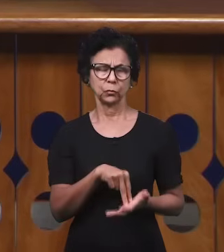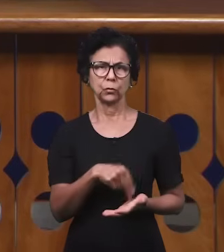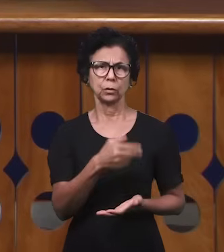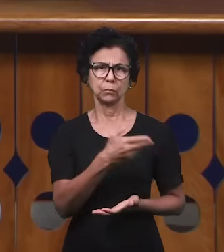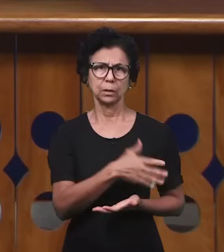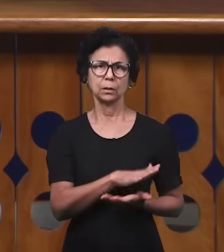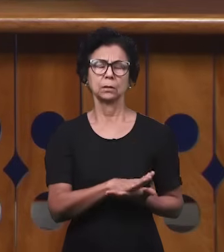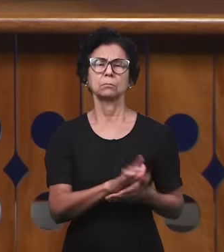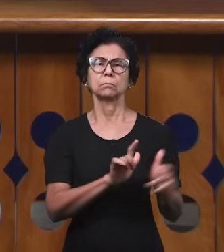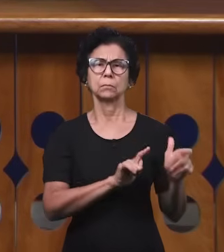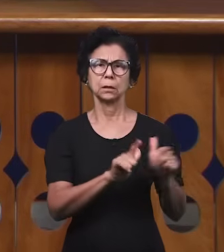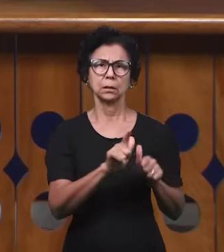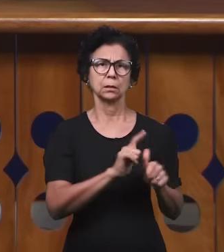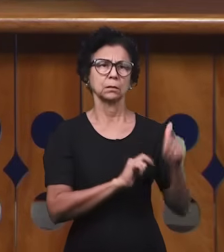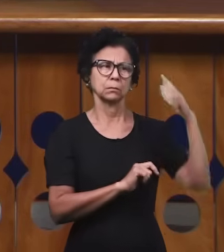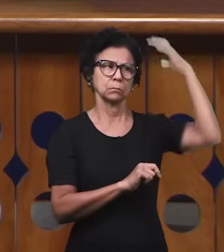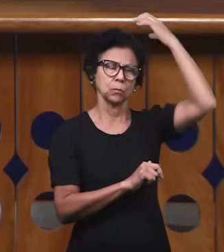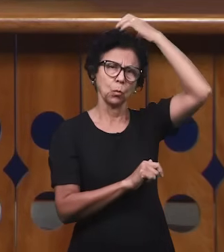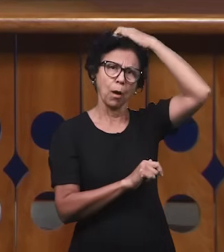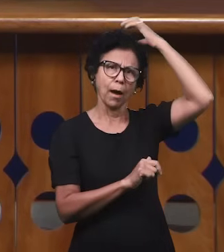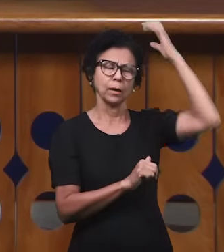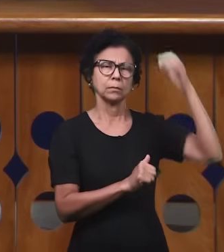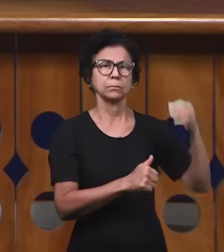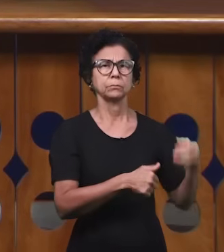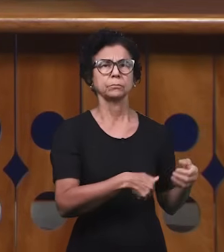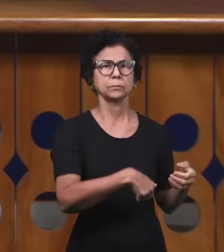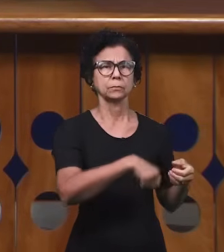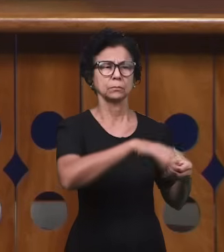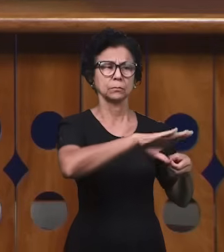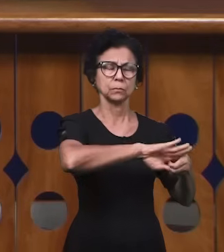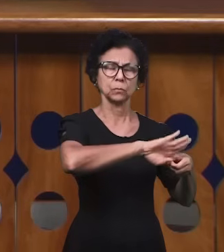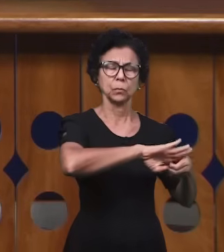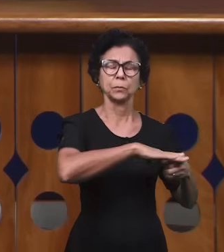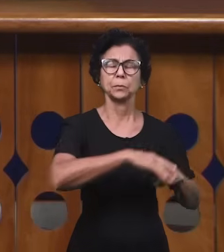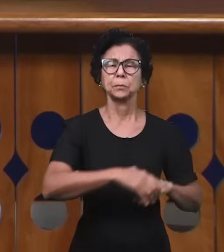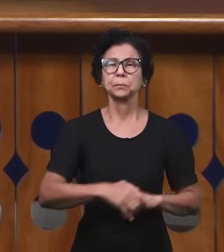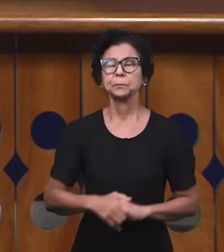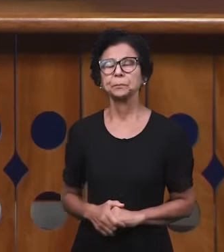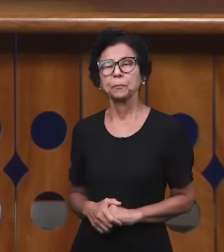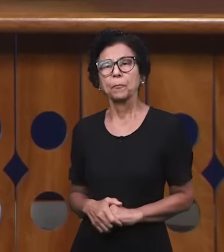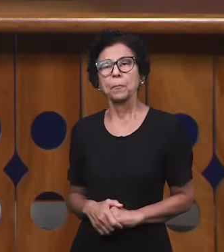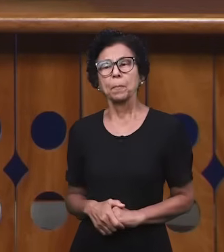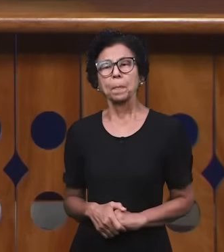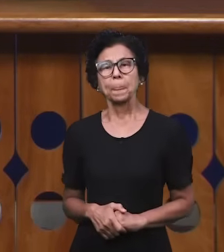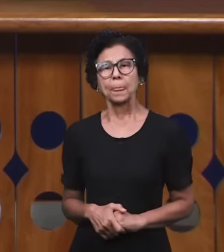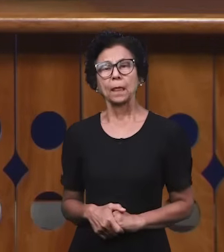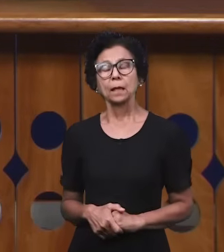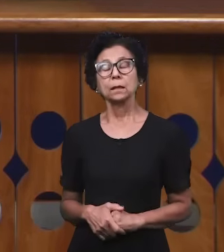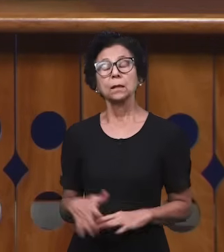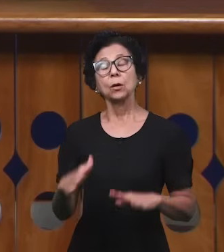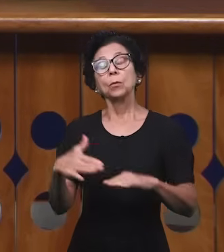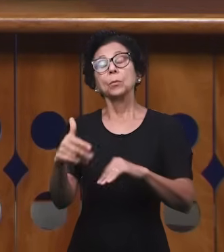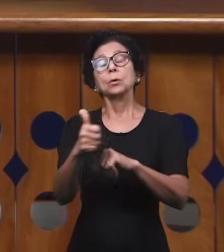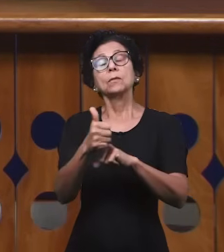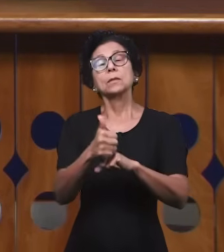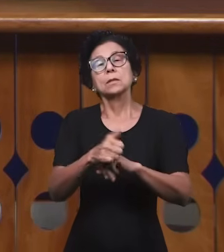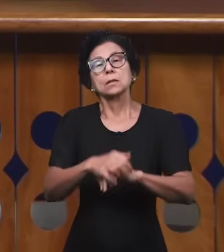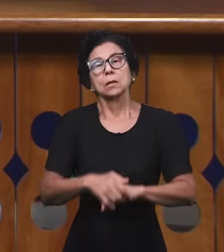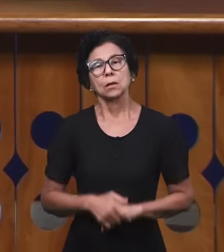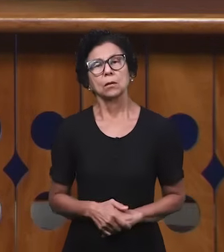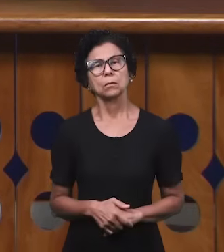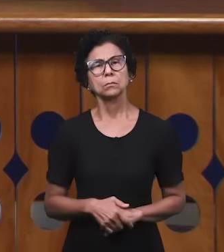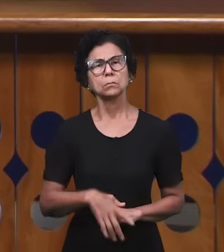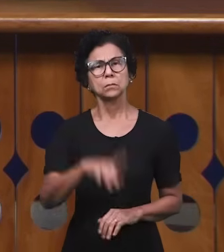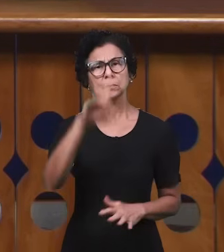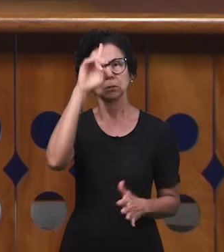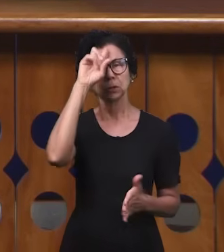parte espiritual. E se nós observarmos, a escolha da profissão não é apenas uma decisão prática